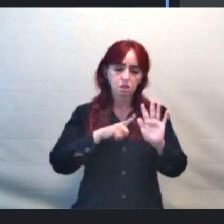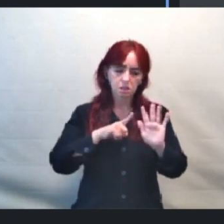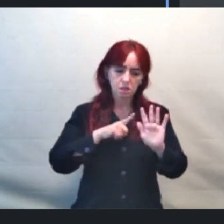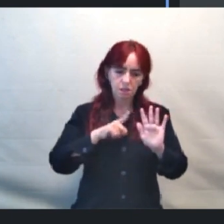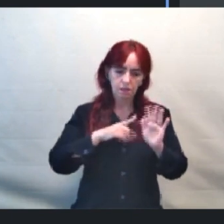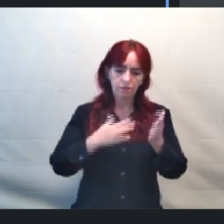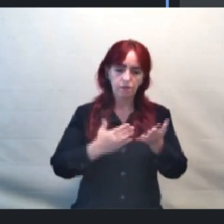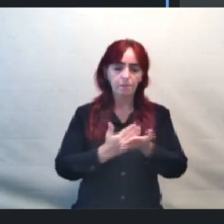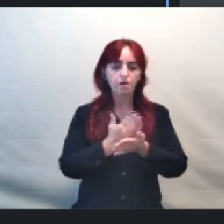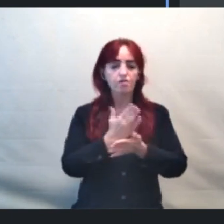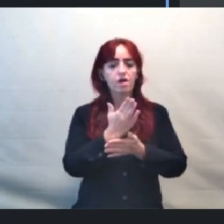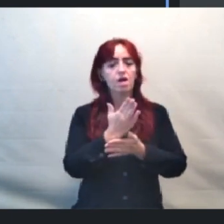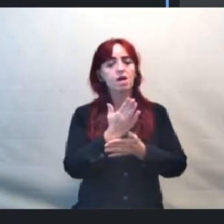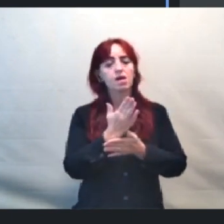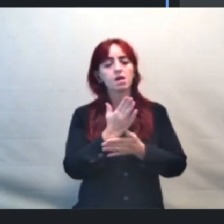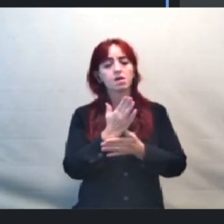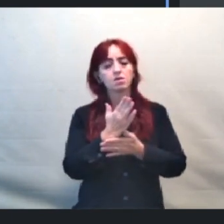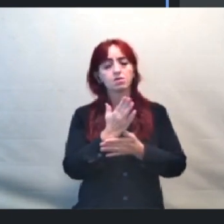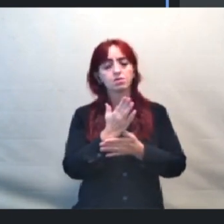que alguns